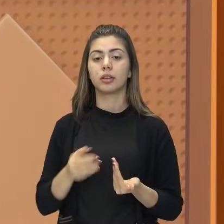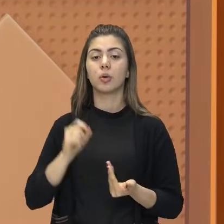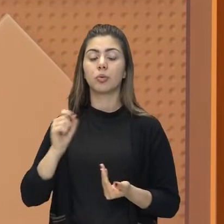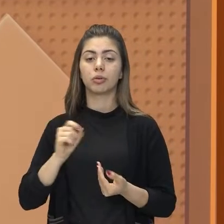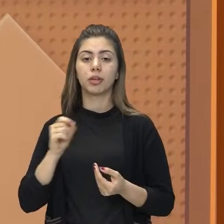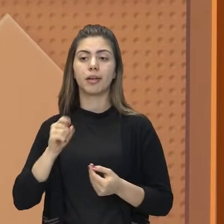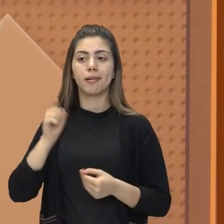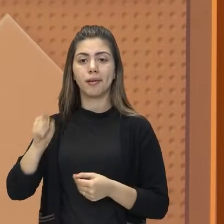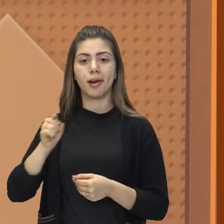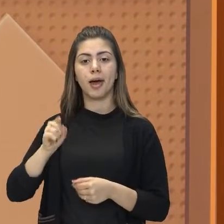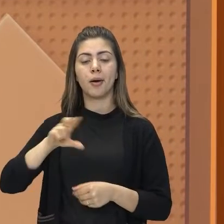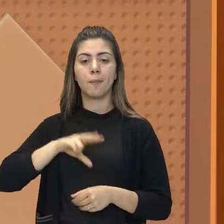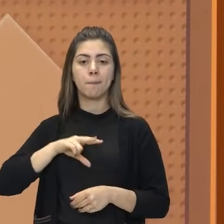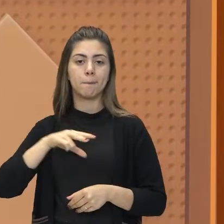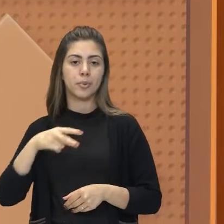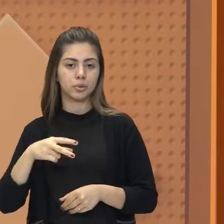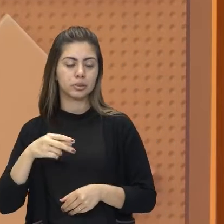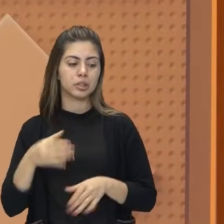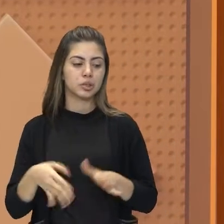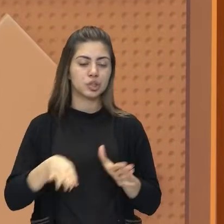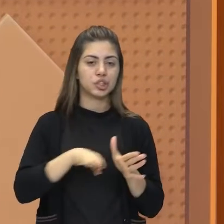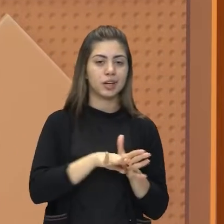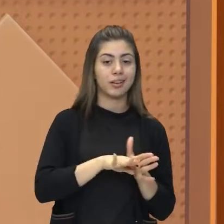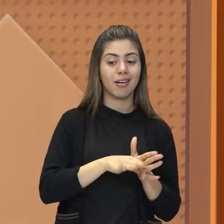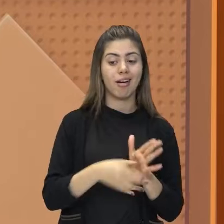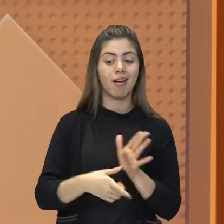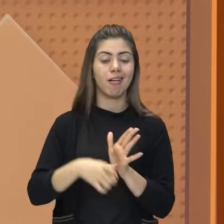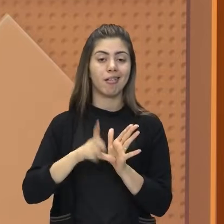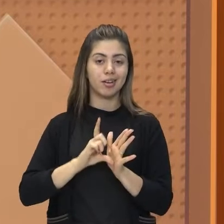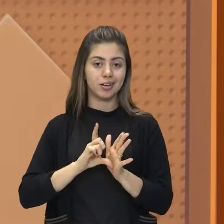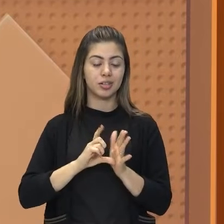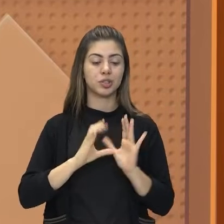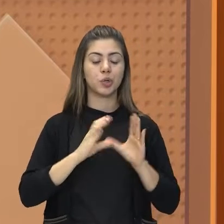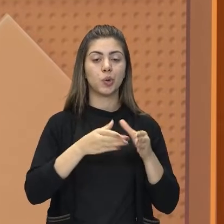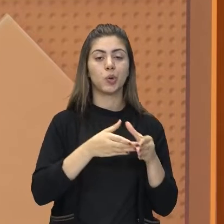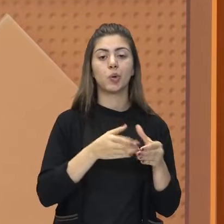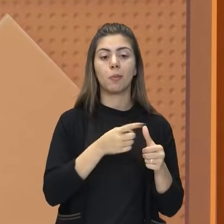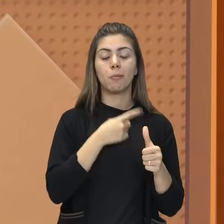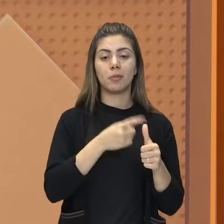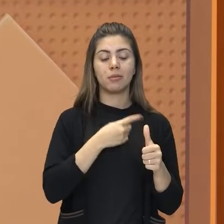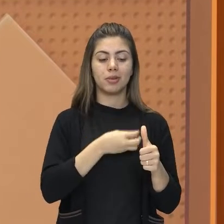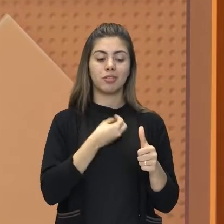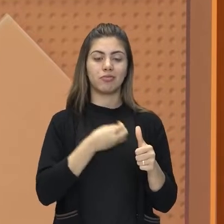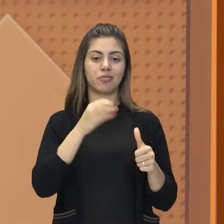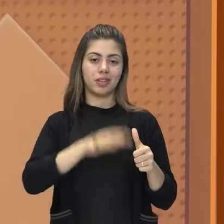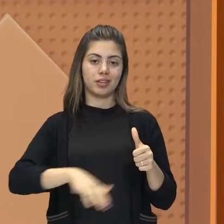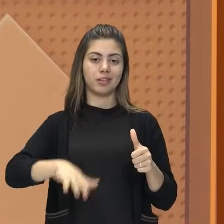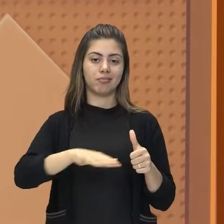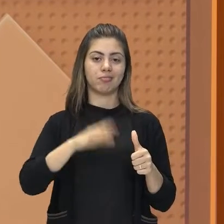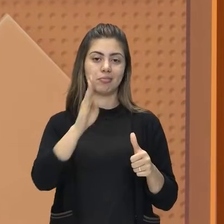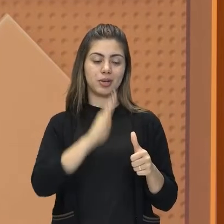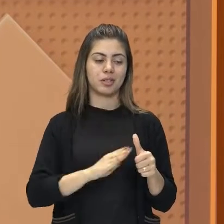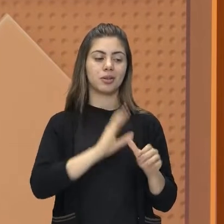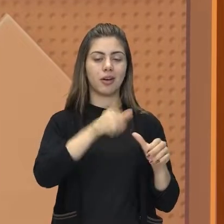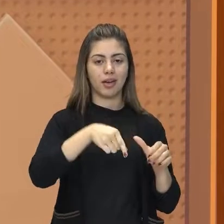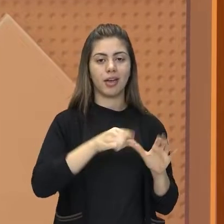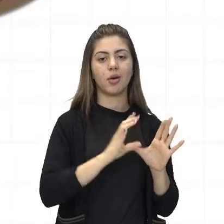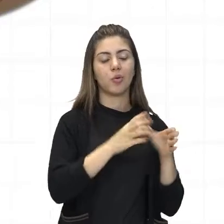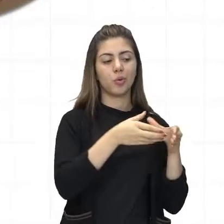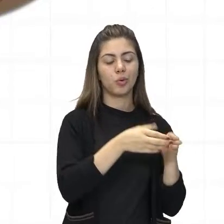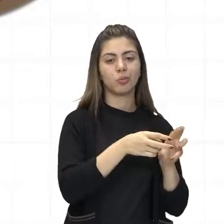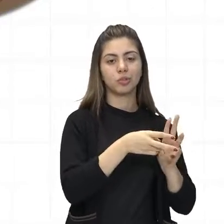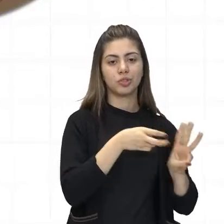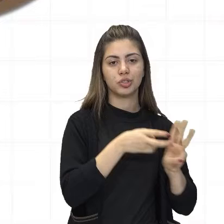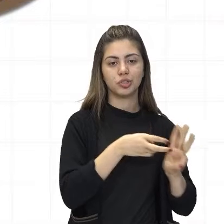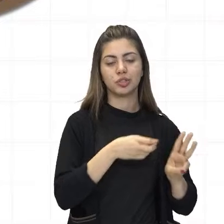dos portugueses, dos europeus, eles compõem esse primeiro grupo da nossa matriz étnica. Então, os primeiros